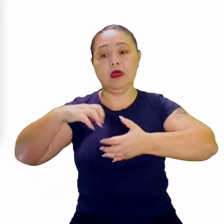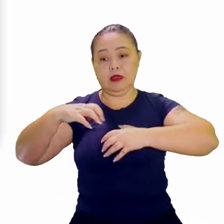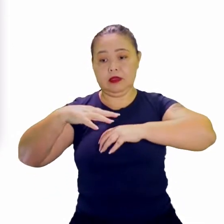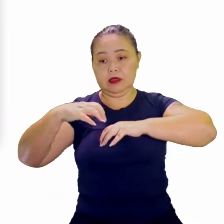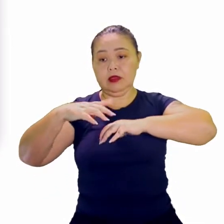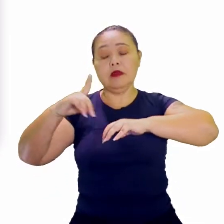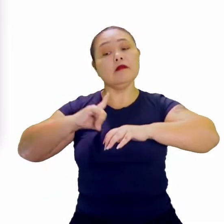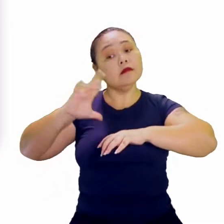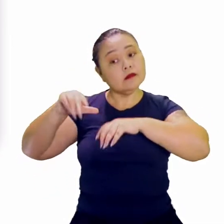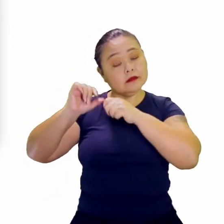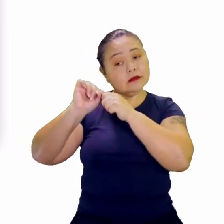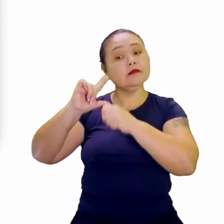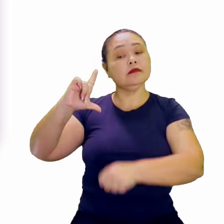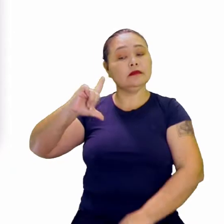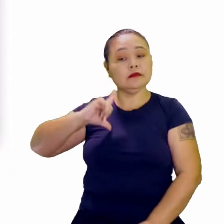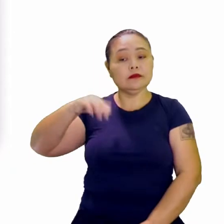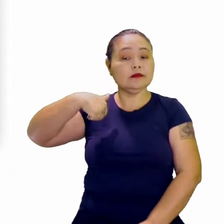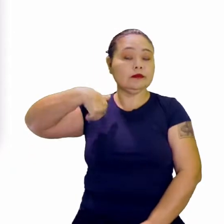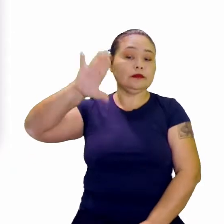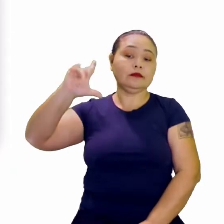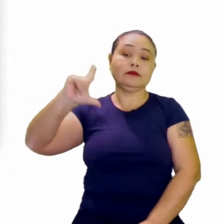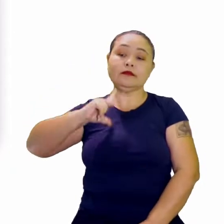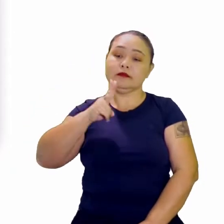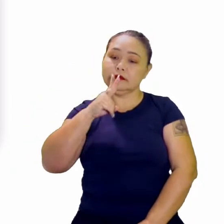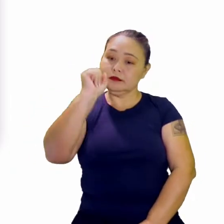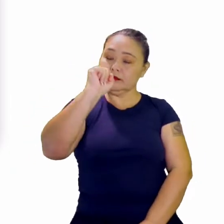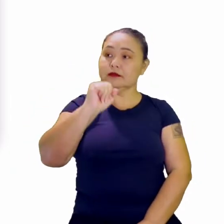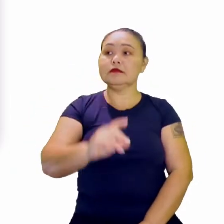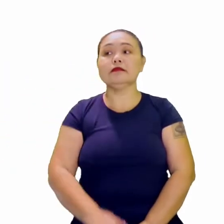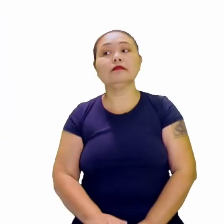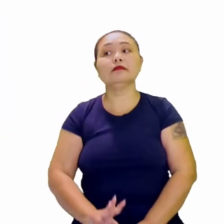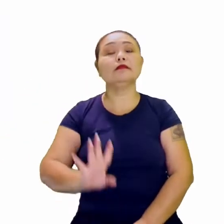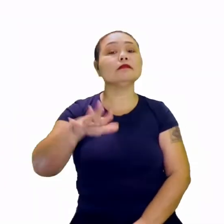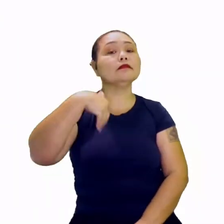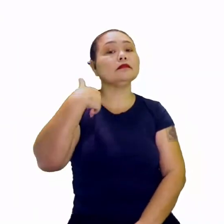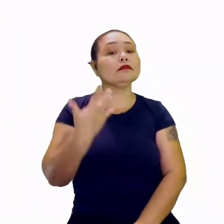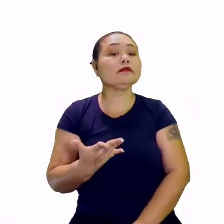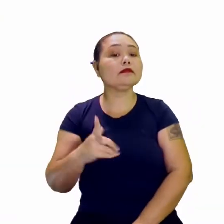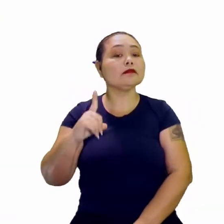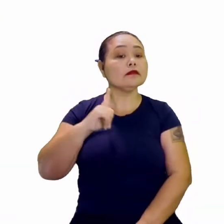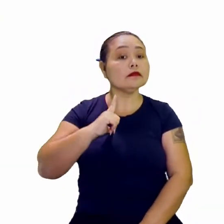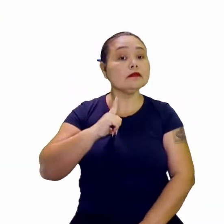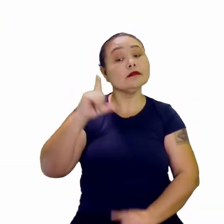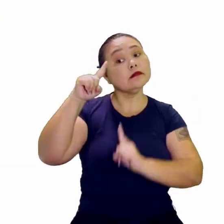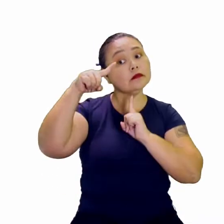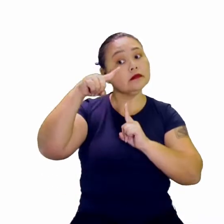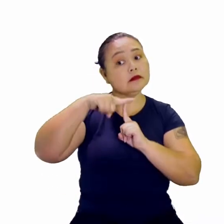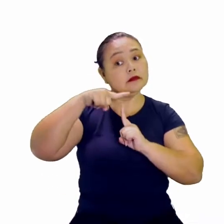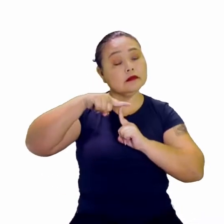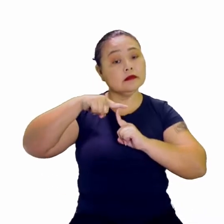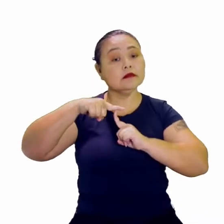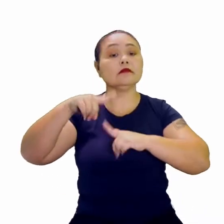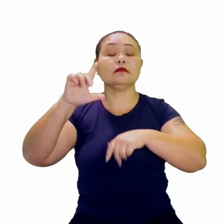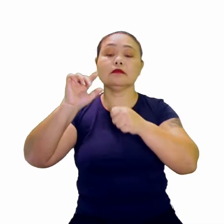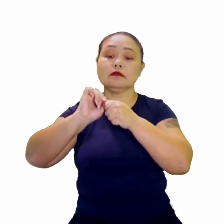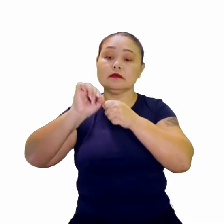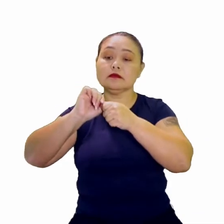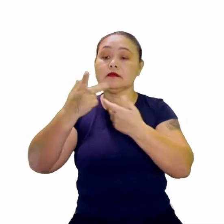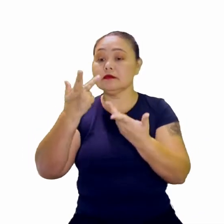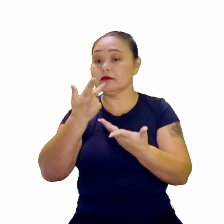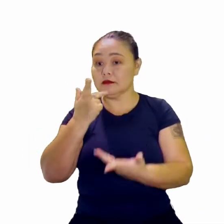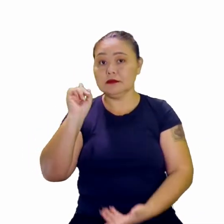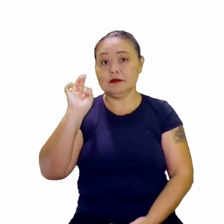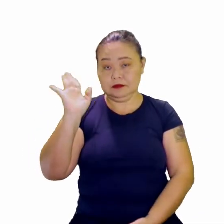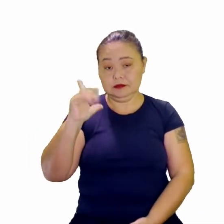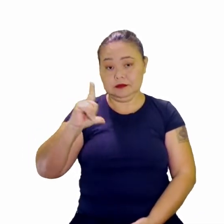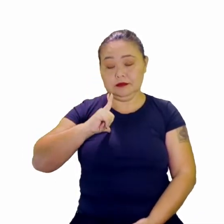segredo, para que eu tenha mais força. Vamos seguir. Eu tenho alguns tipos de músculo. Como eu